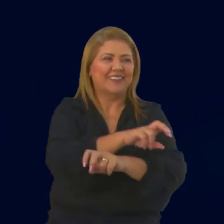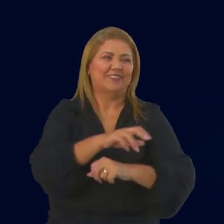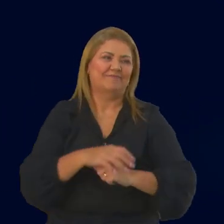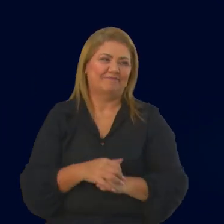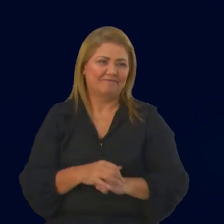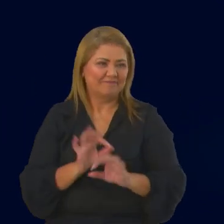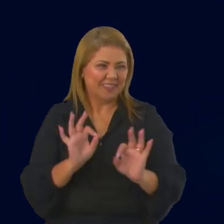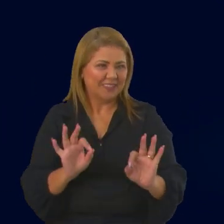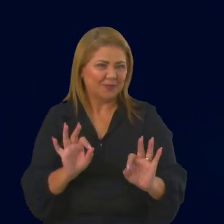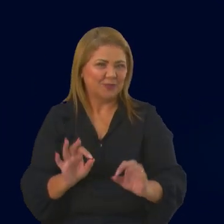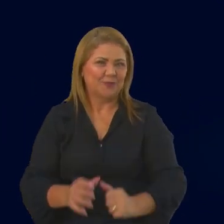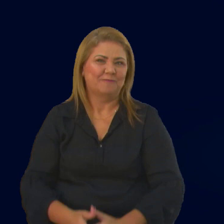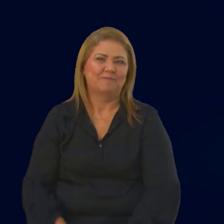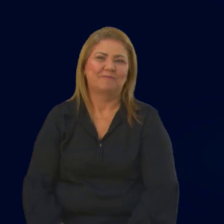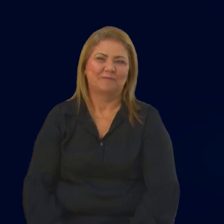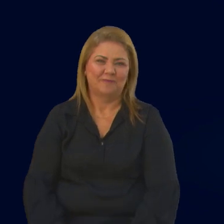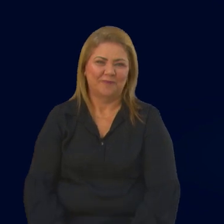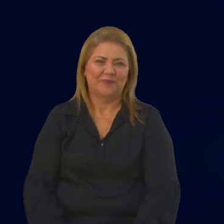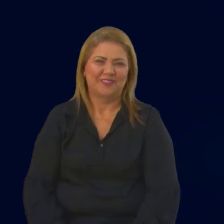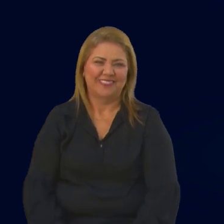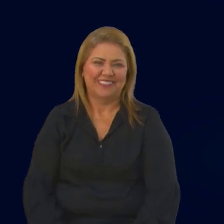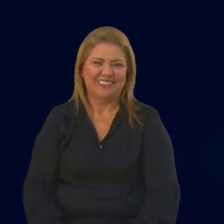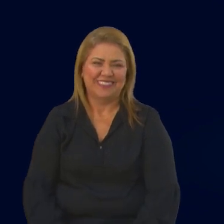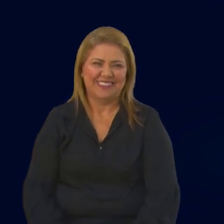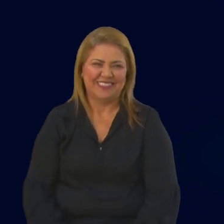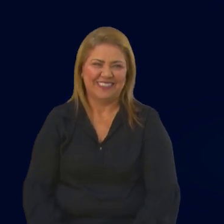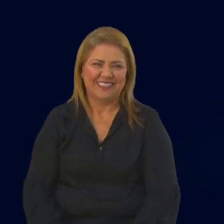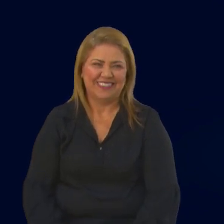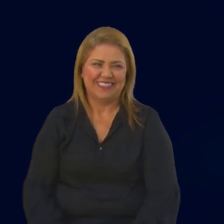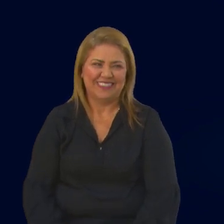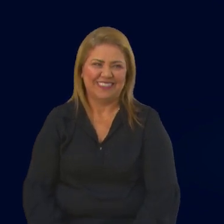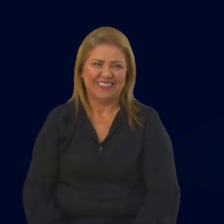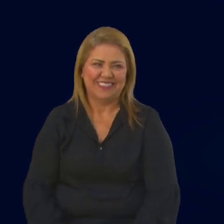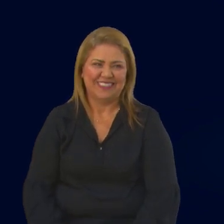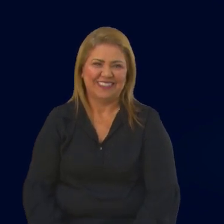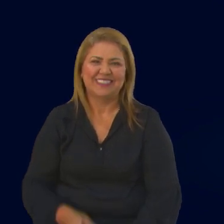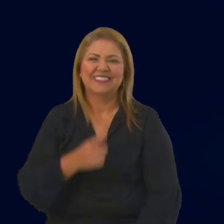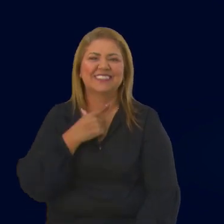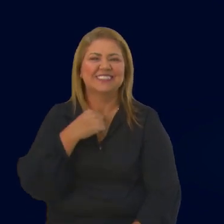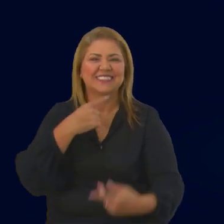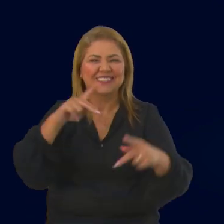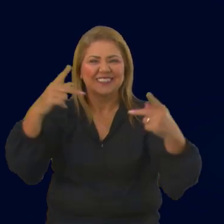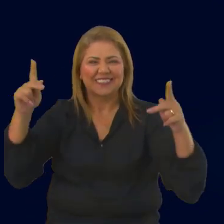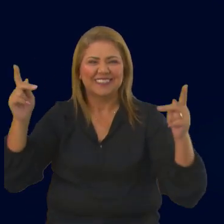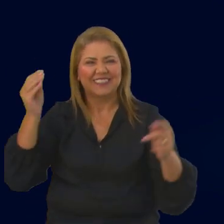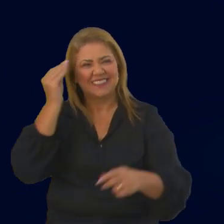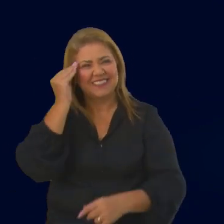Mesmo. Quem quiser experimentar, tá? Fiquem à vontade.